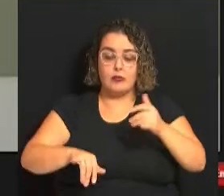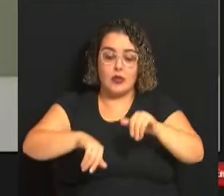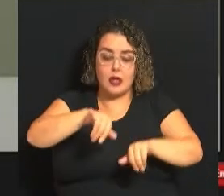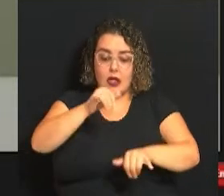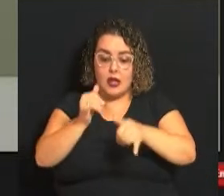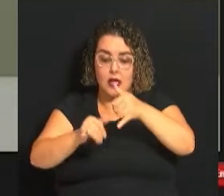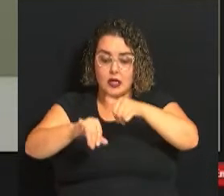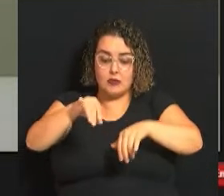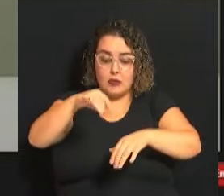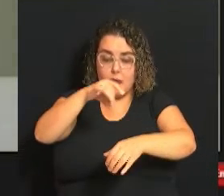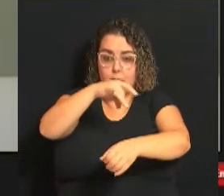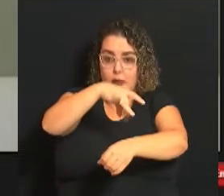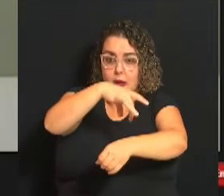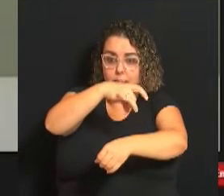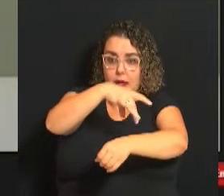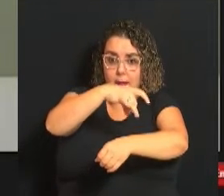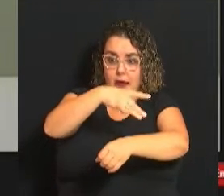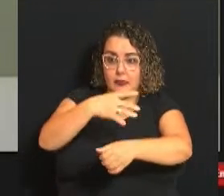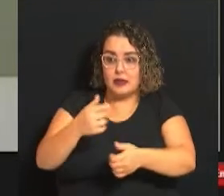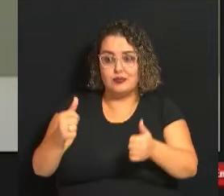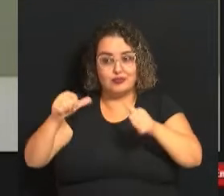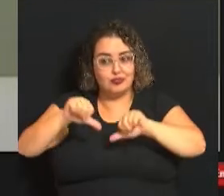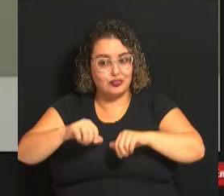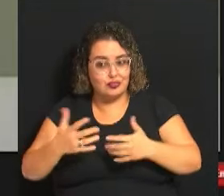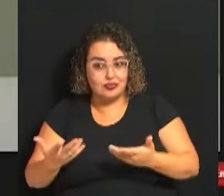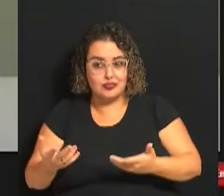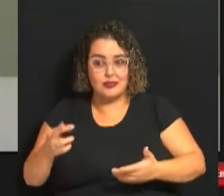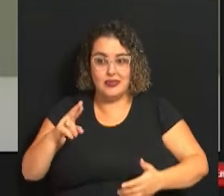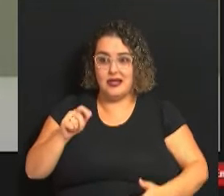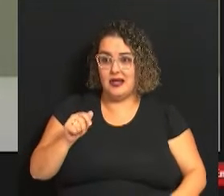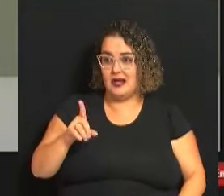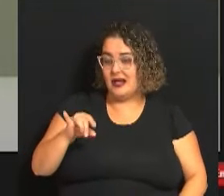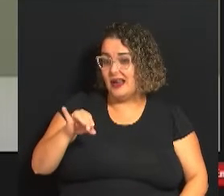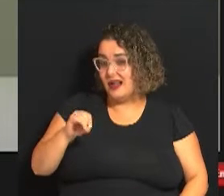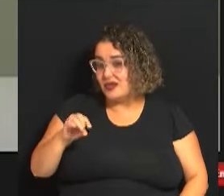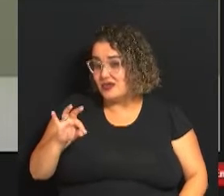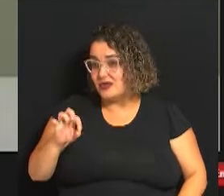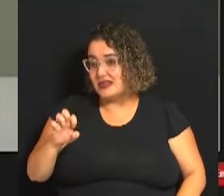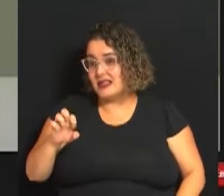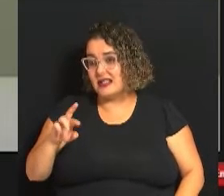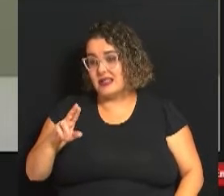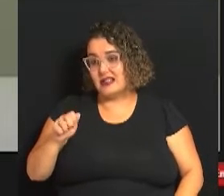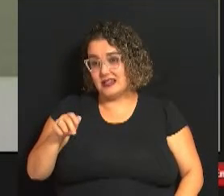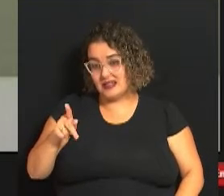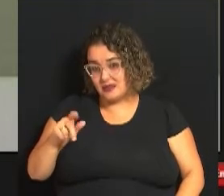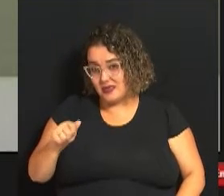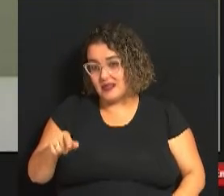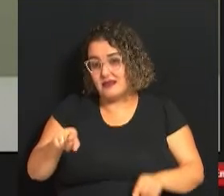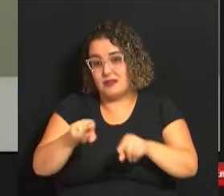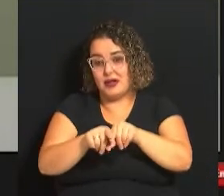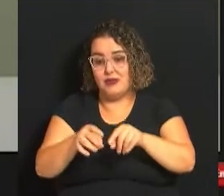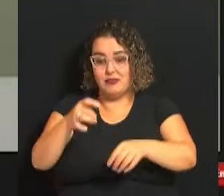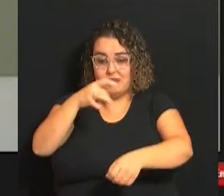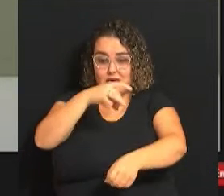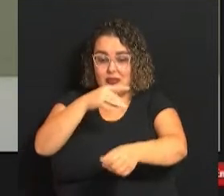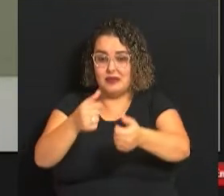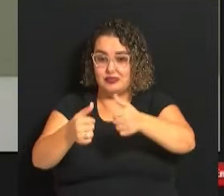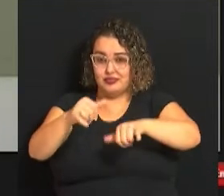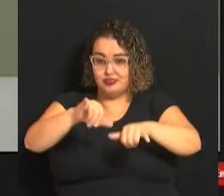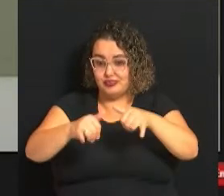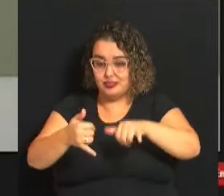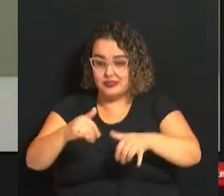muito mal. A radioterapia também, apesar de ser um bom